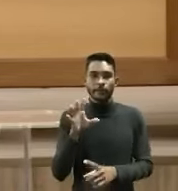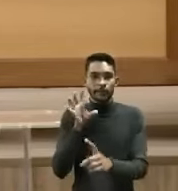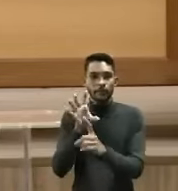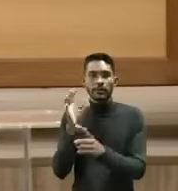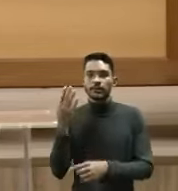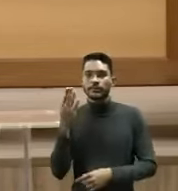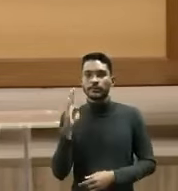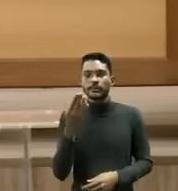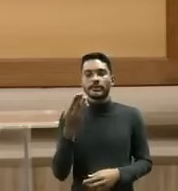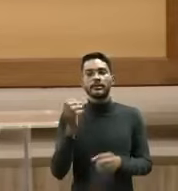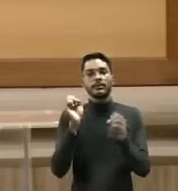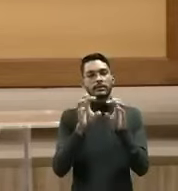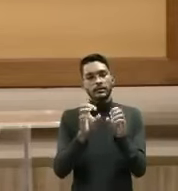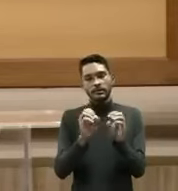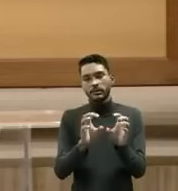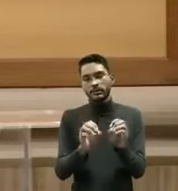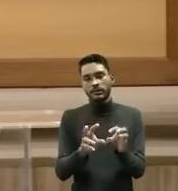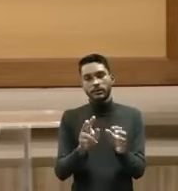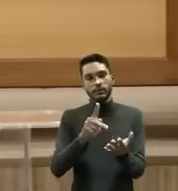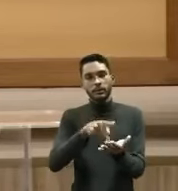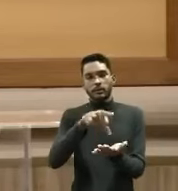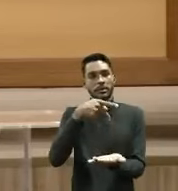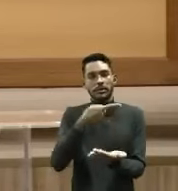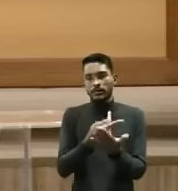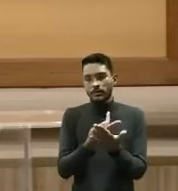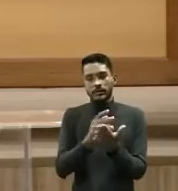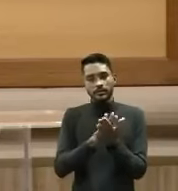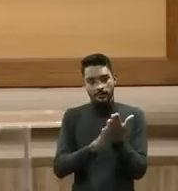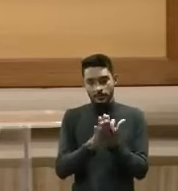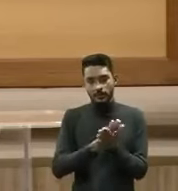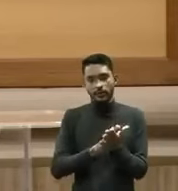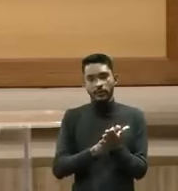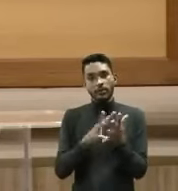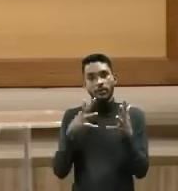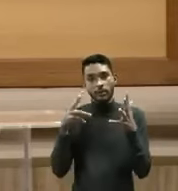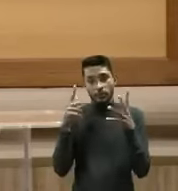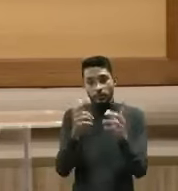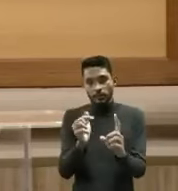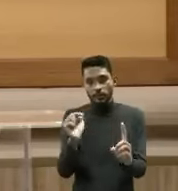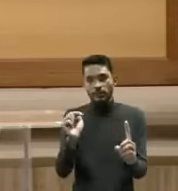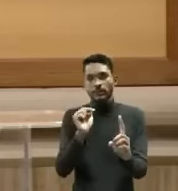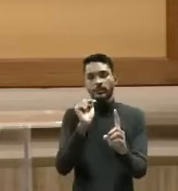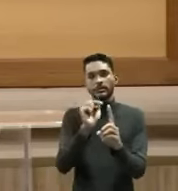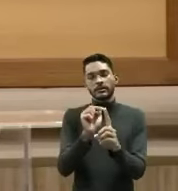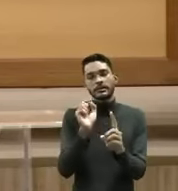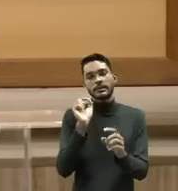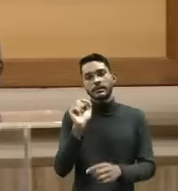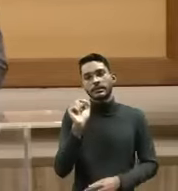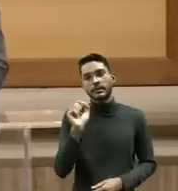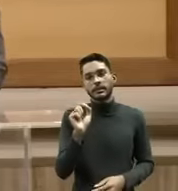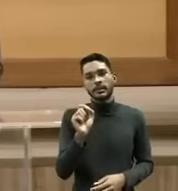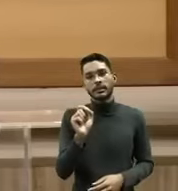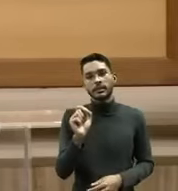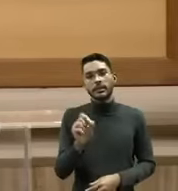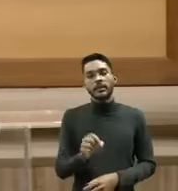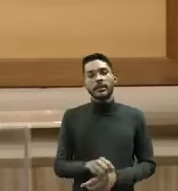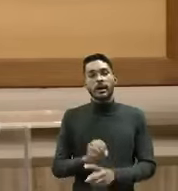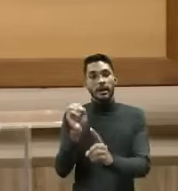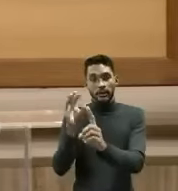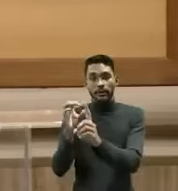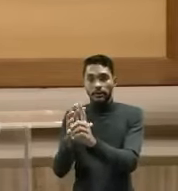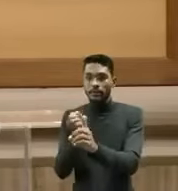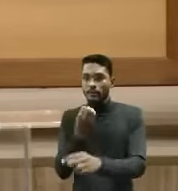e alguma heresia Tudo indica que a ortodoxia dela era boa então